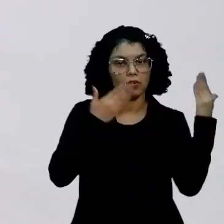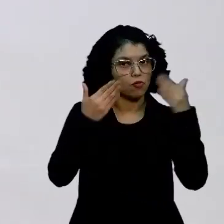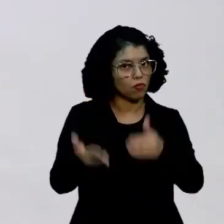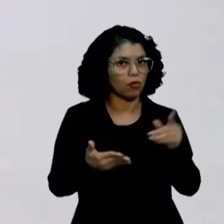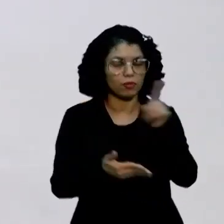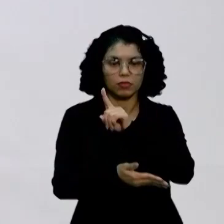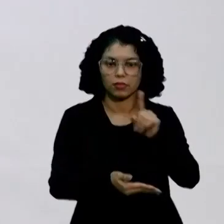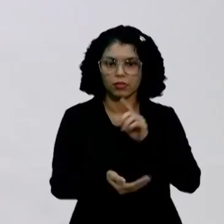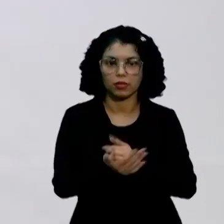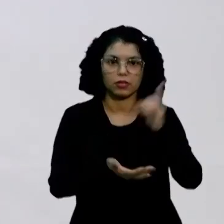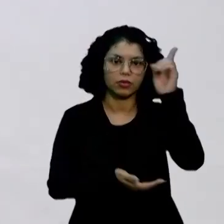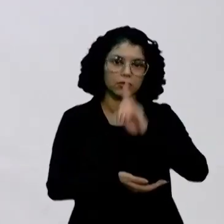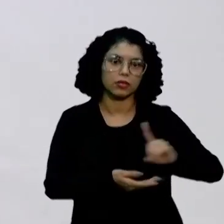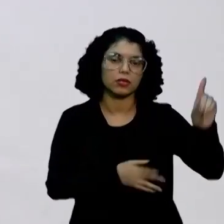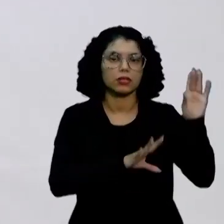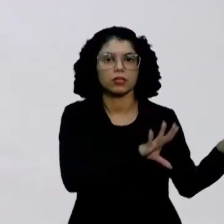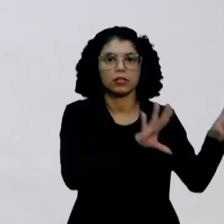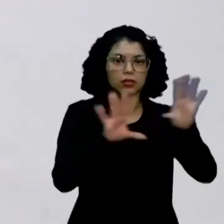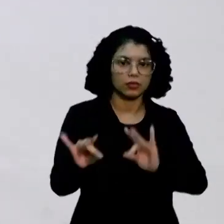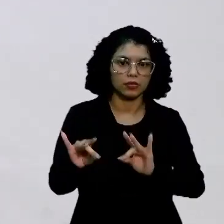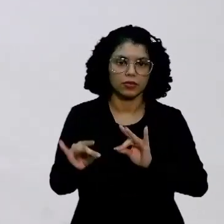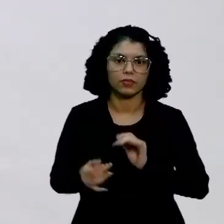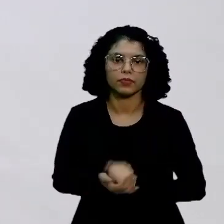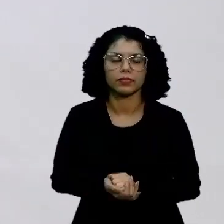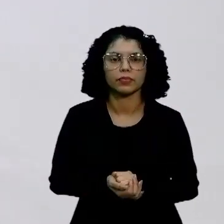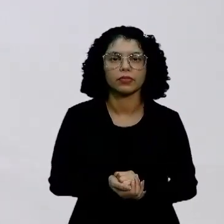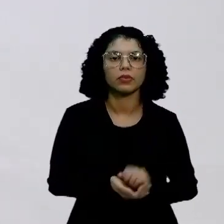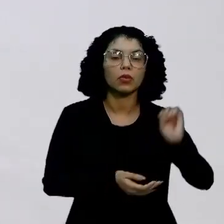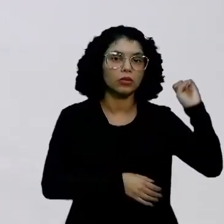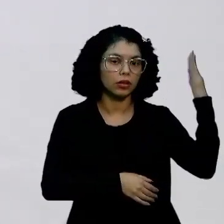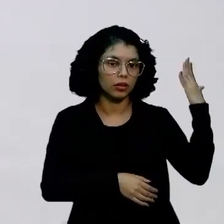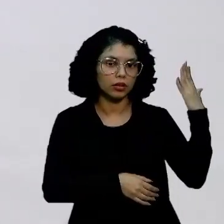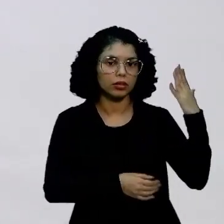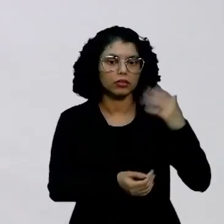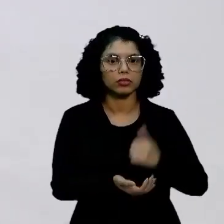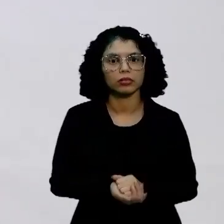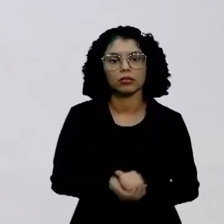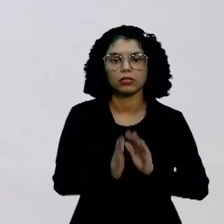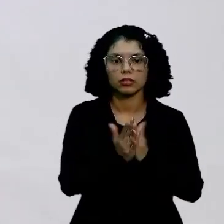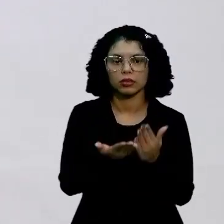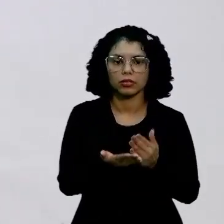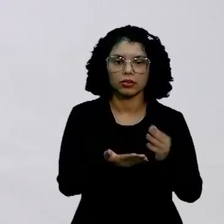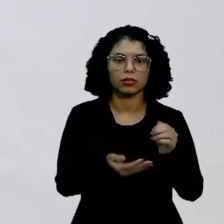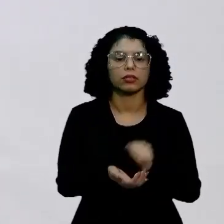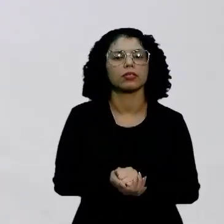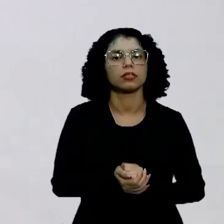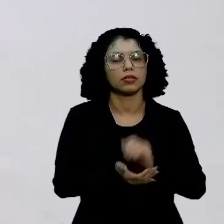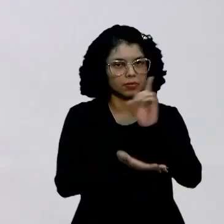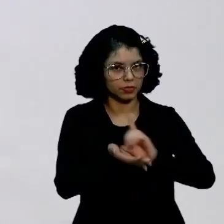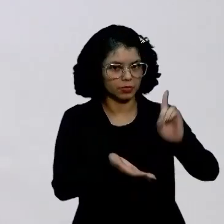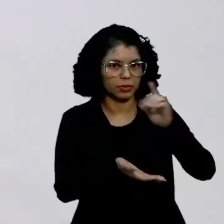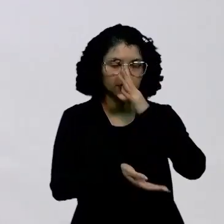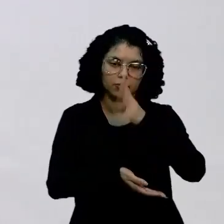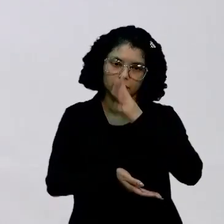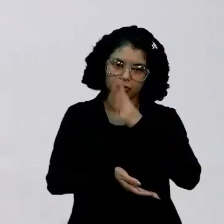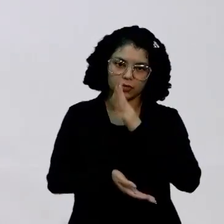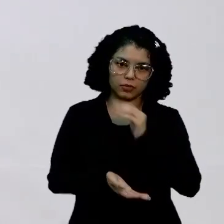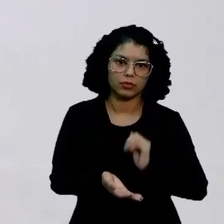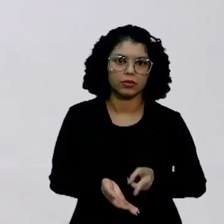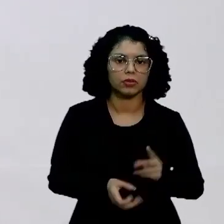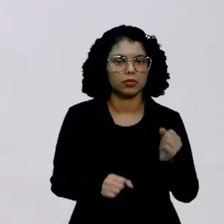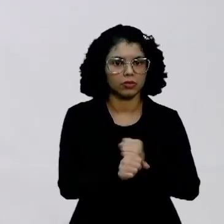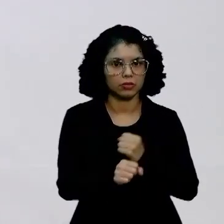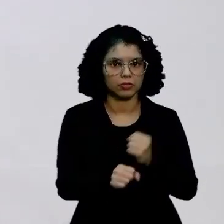não é falar de Deus. É trazer um acontecimento, um relato bíblico, né, para fazer a sua crítica,